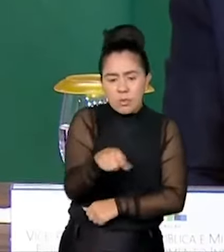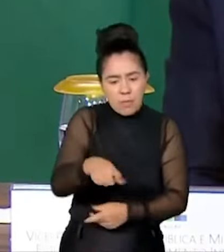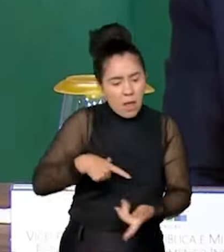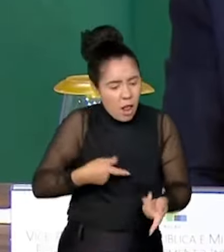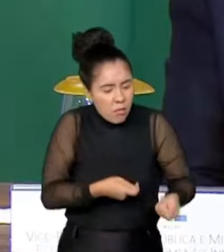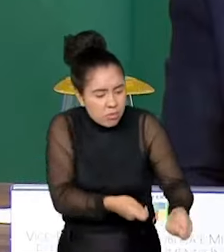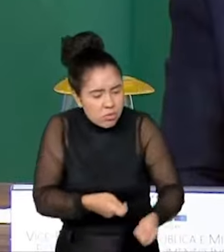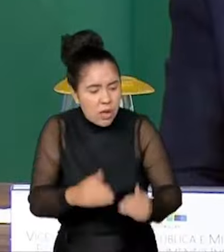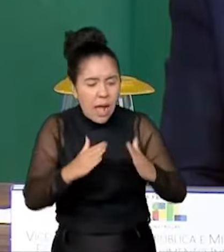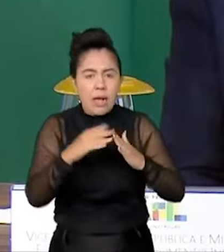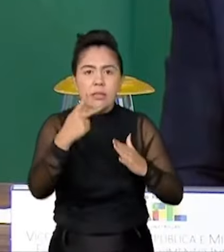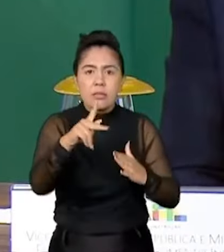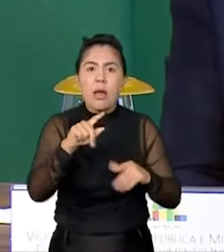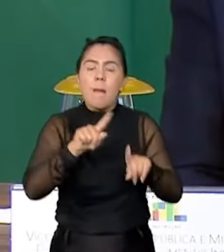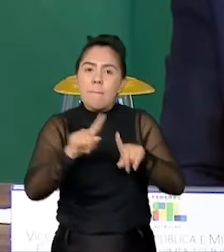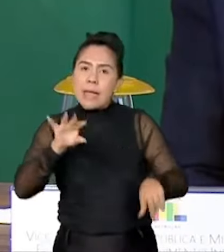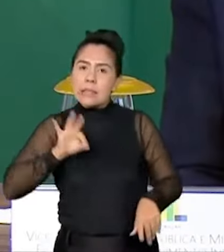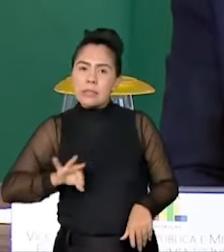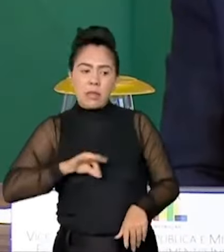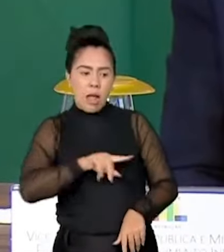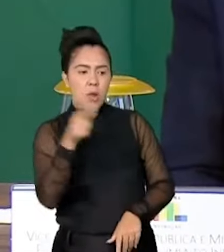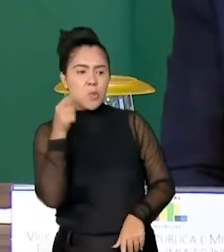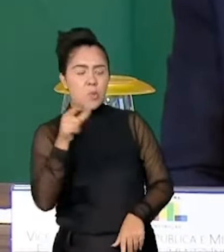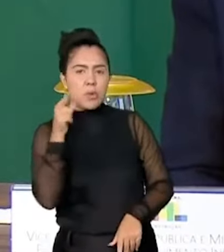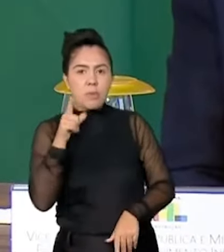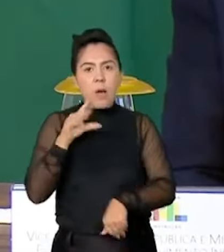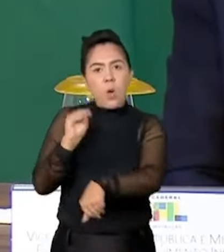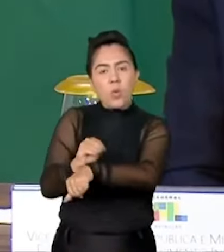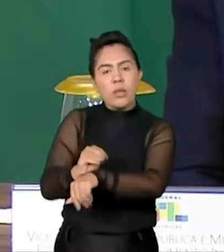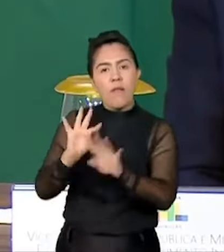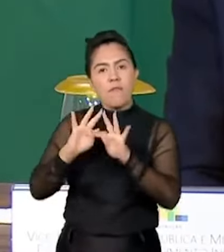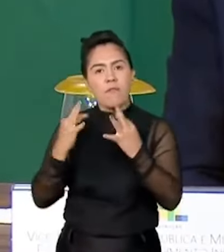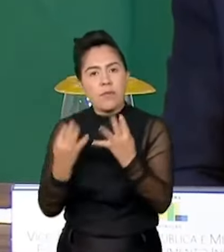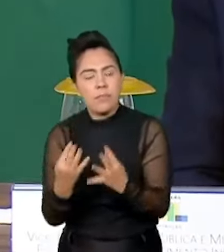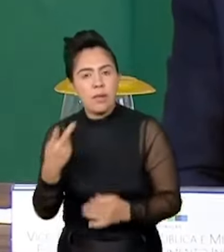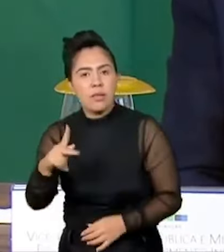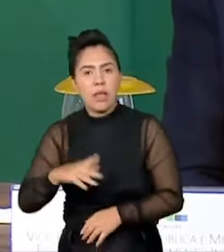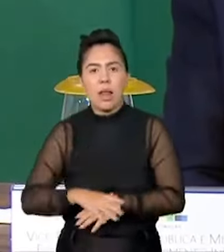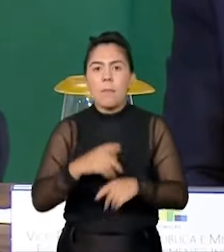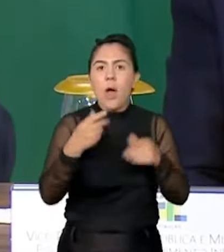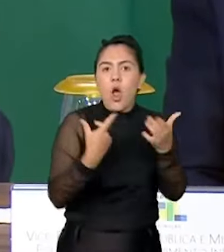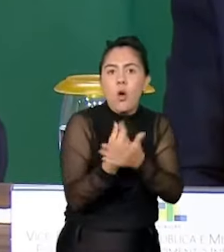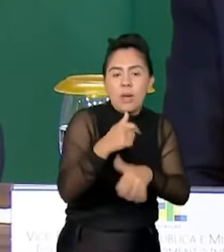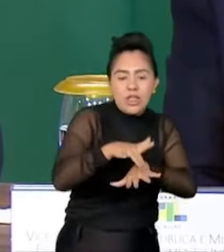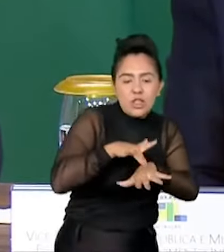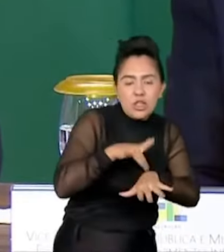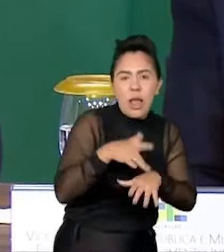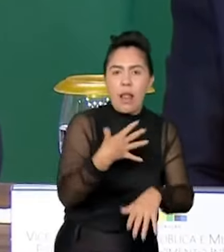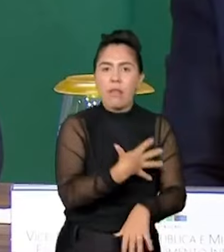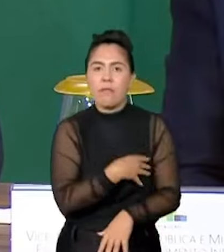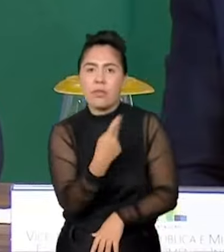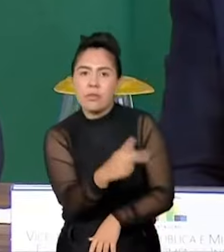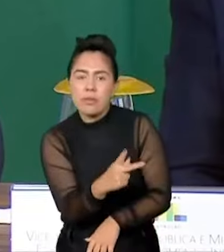filho precisa? Se ela está ganhando o suficiente para comprar um chinelinho, um sapatinho, um caderno para o filho?